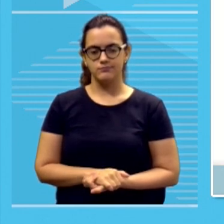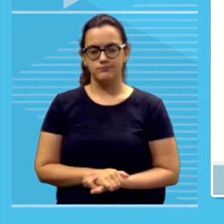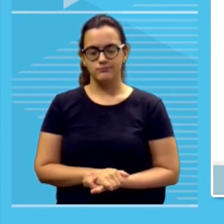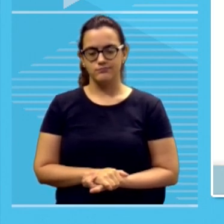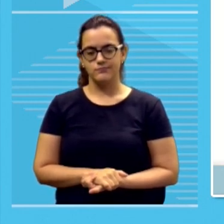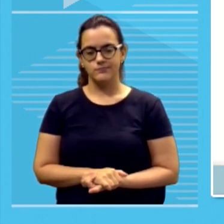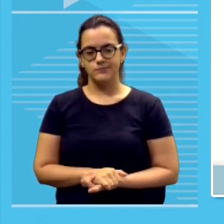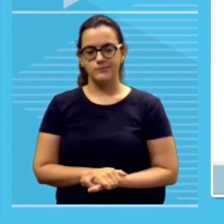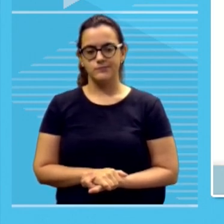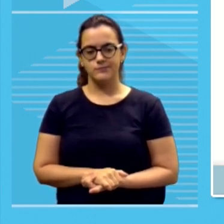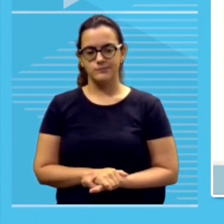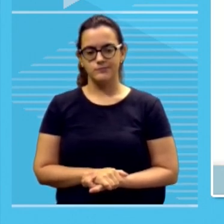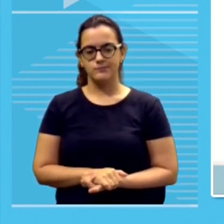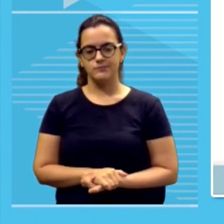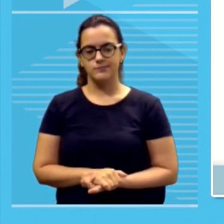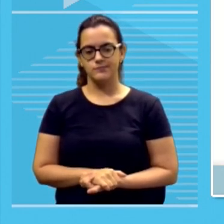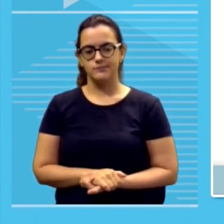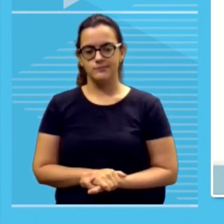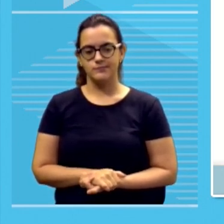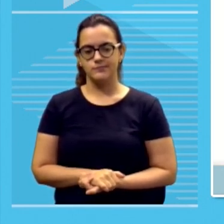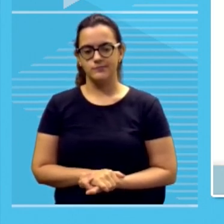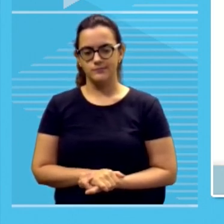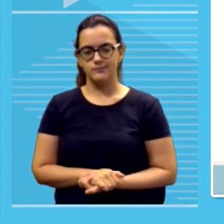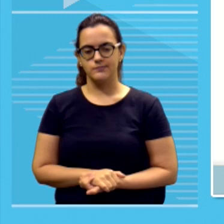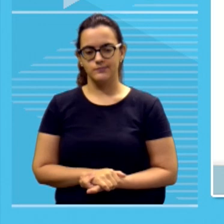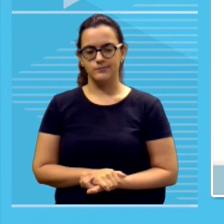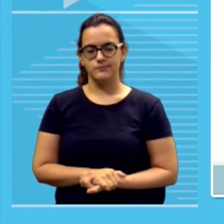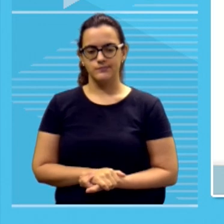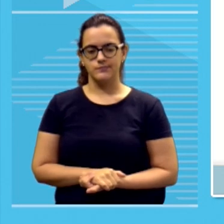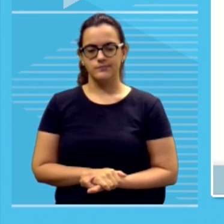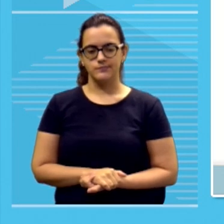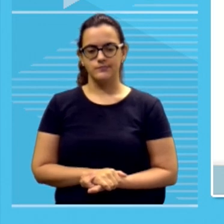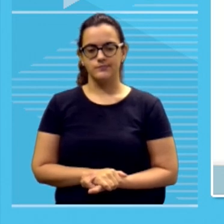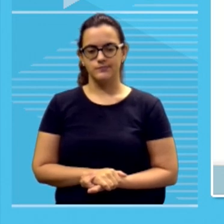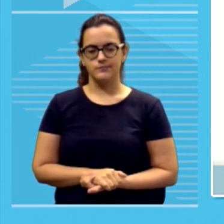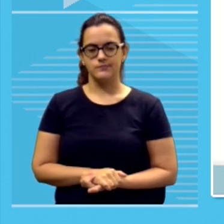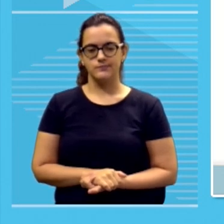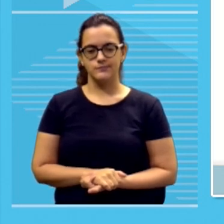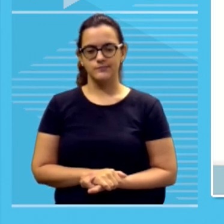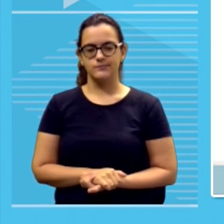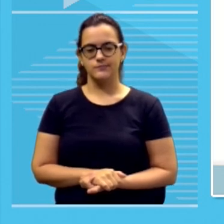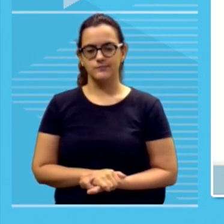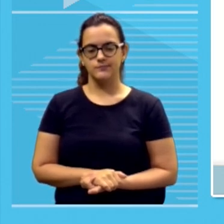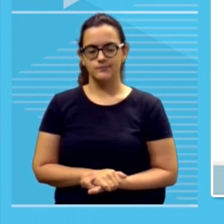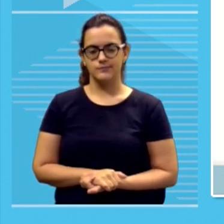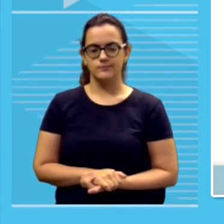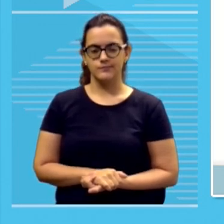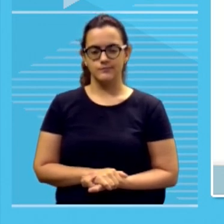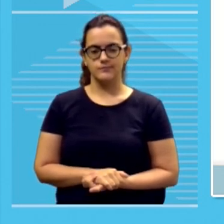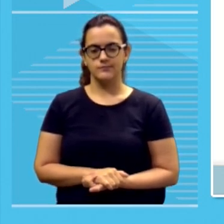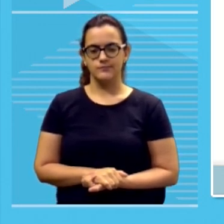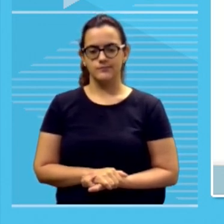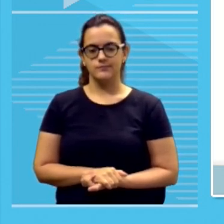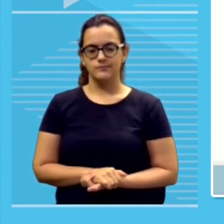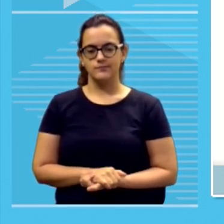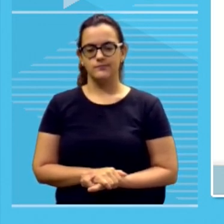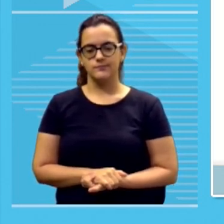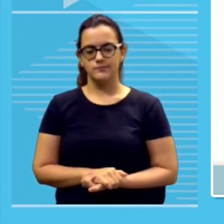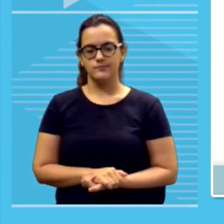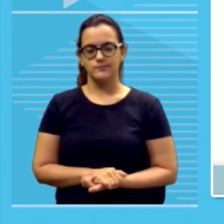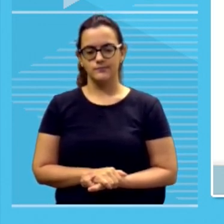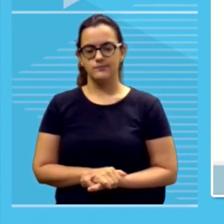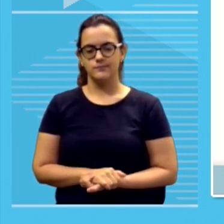do B é 9 Professor menos o y do a é 8 também